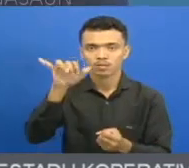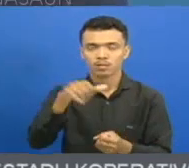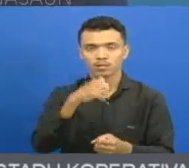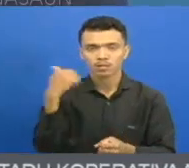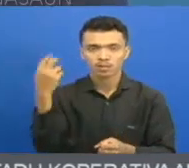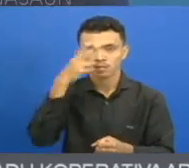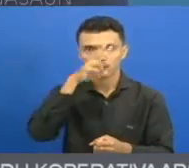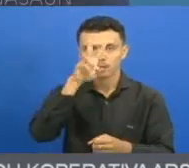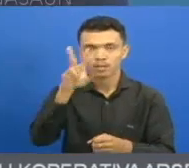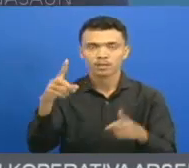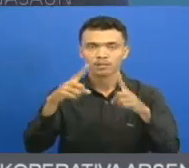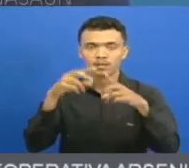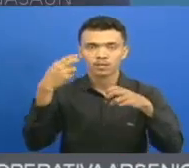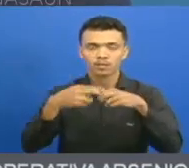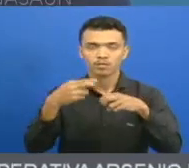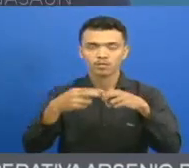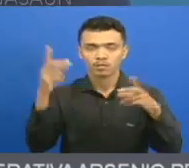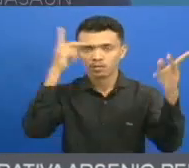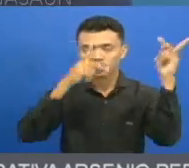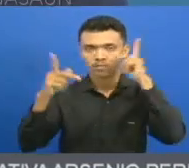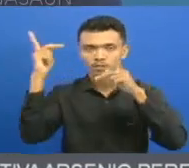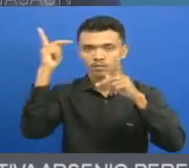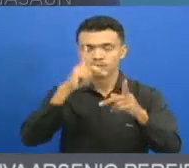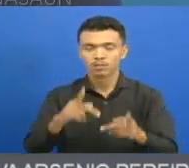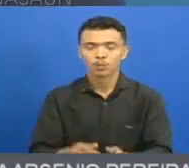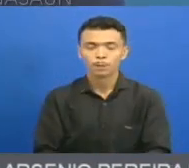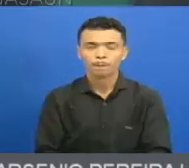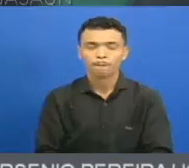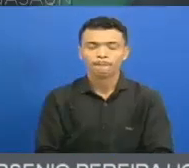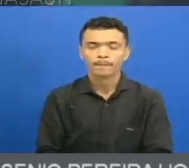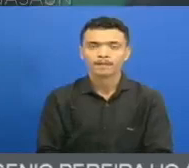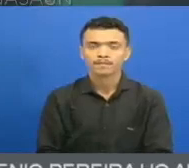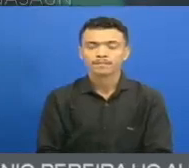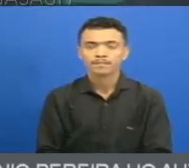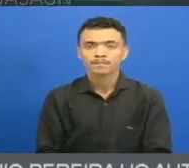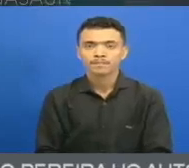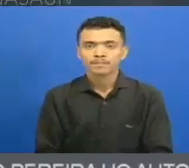se risco ba conflito. Timóteo Guzmão, Orlandino Paixeco, Bairta Tele.